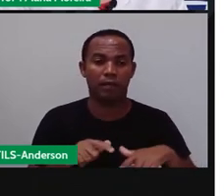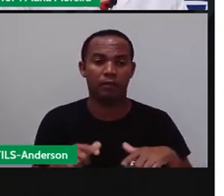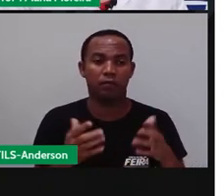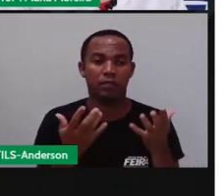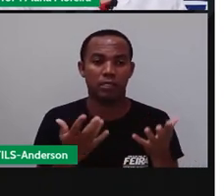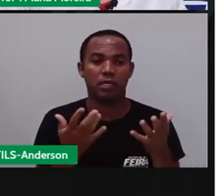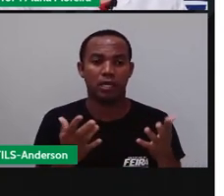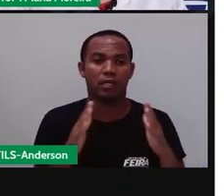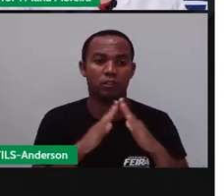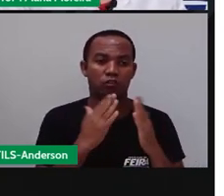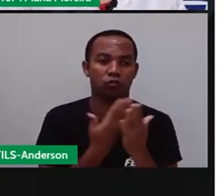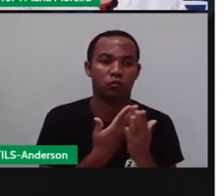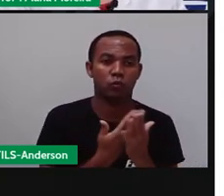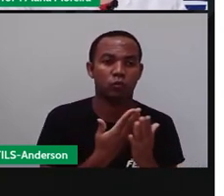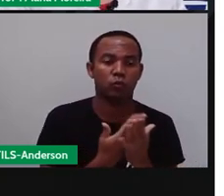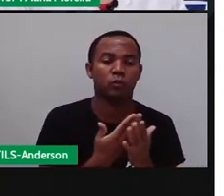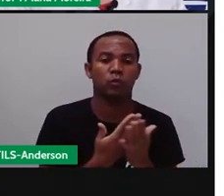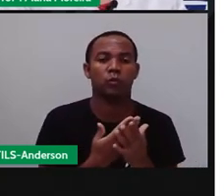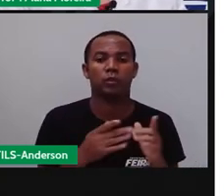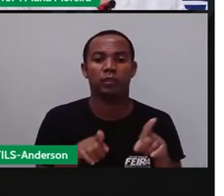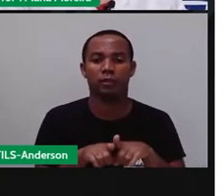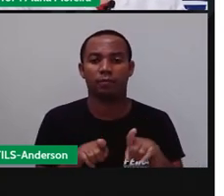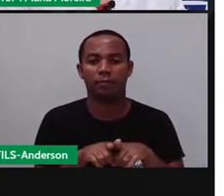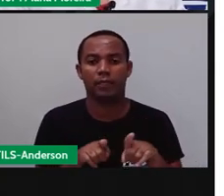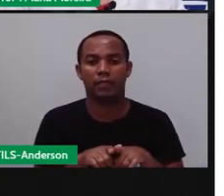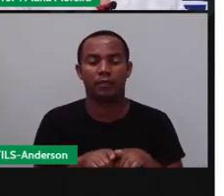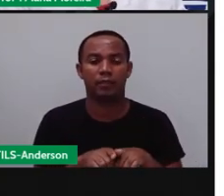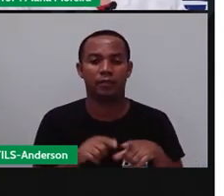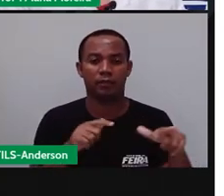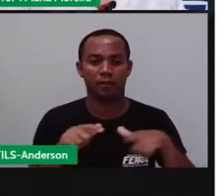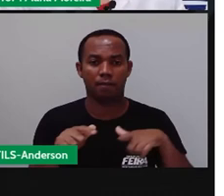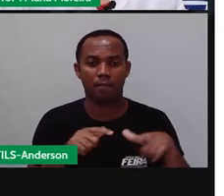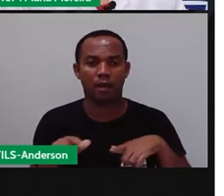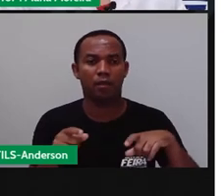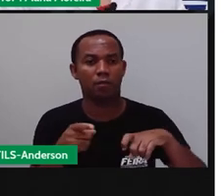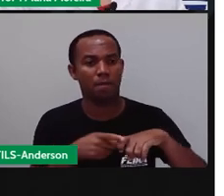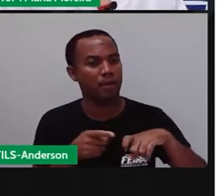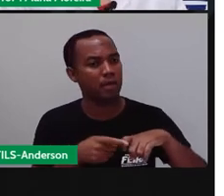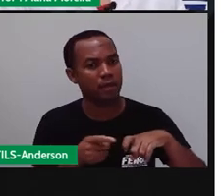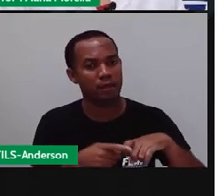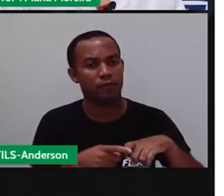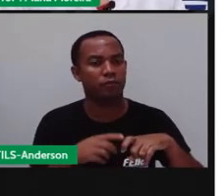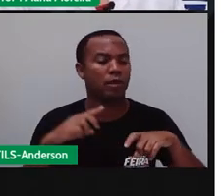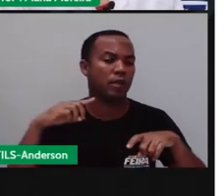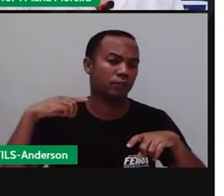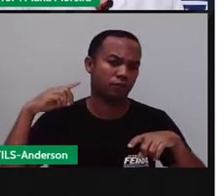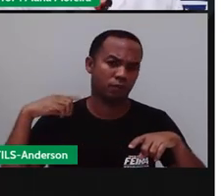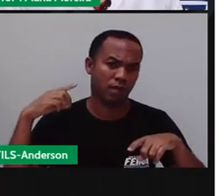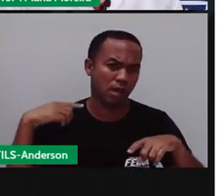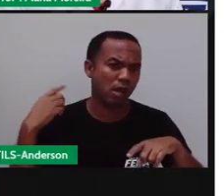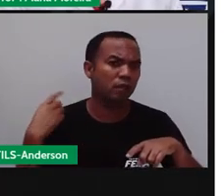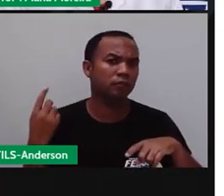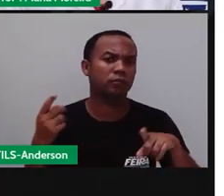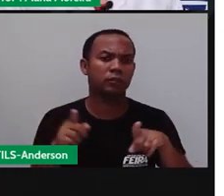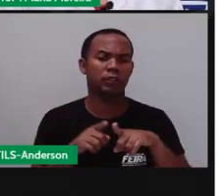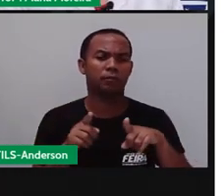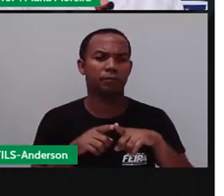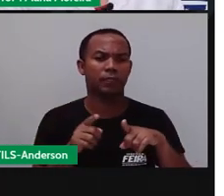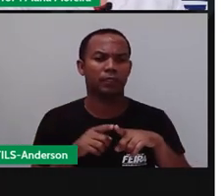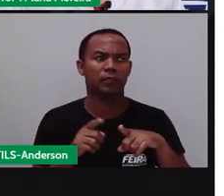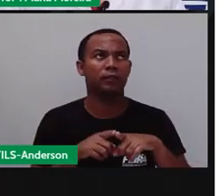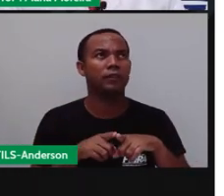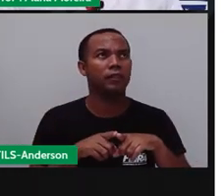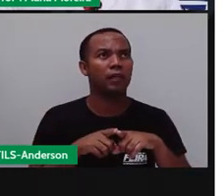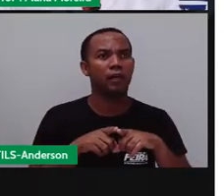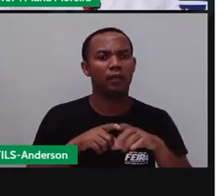né? De um dado conhecimento, né? Como as profissões de médico, advogado, engenheiro, biólogo ou arquiteto, por exemplo,